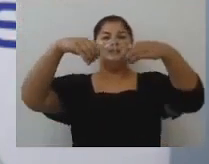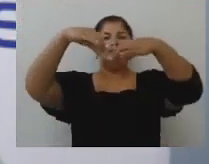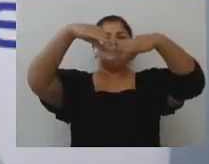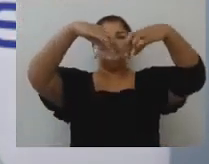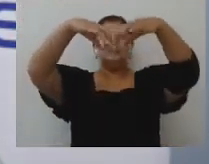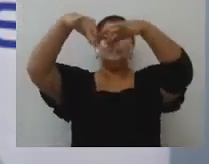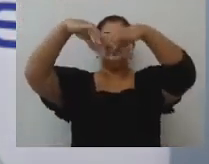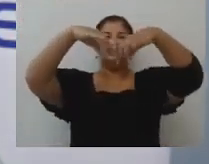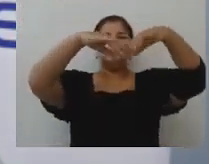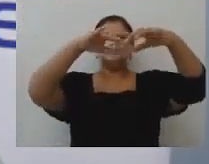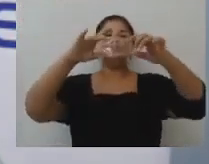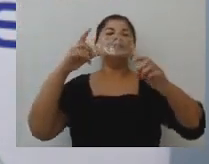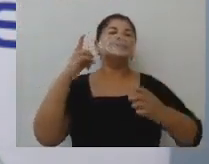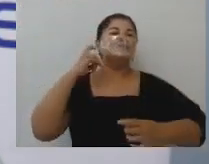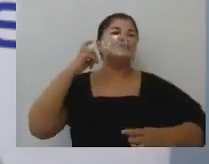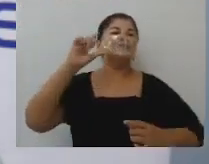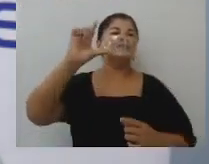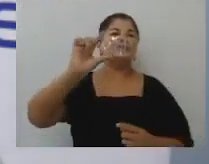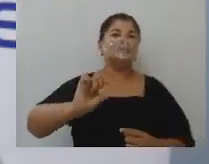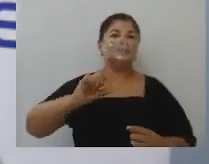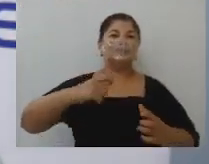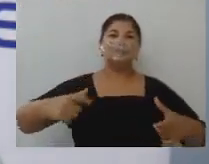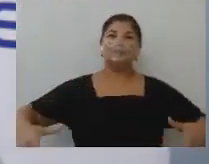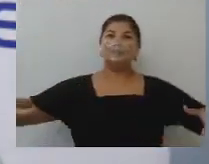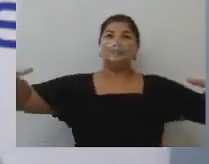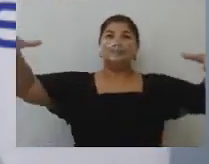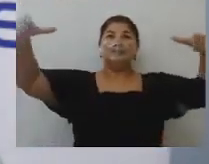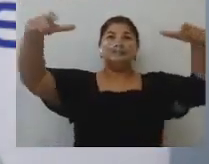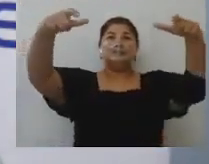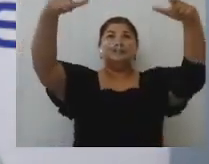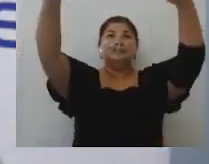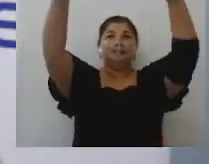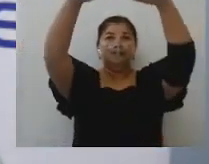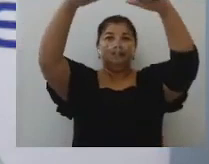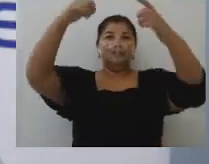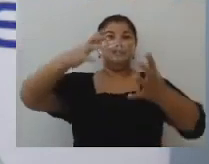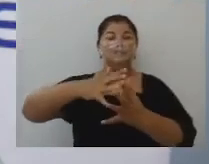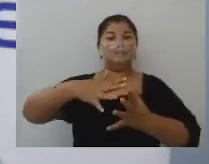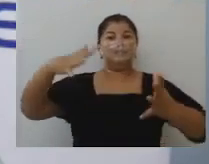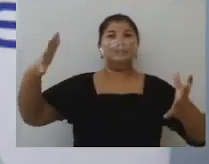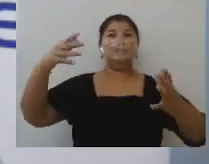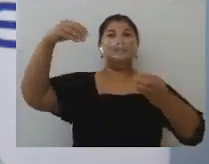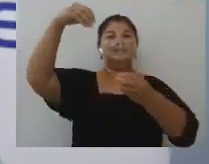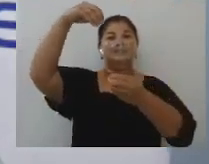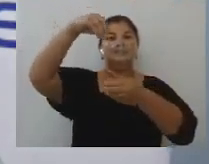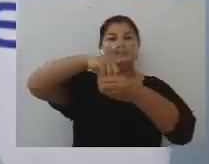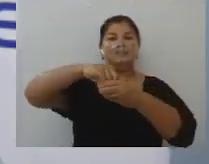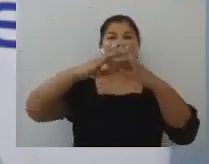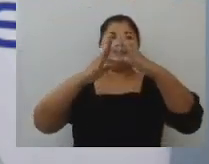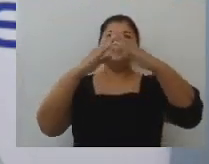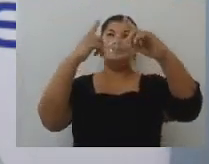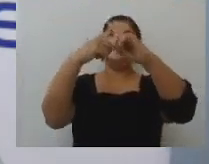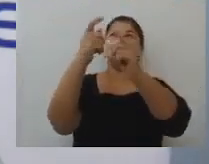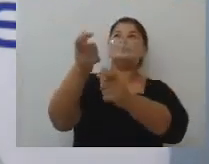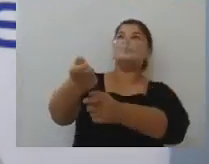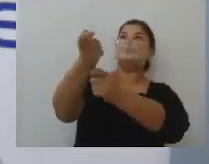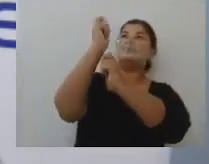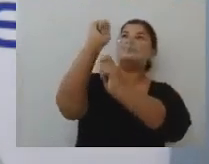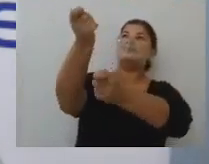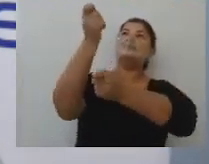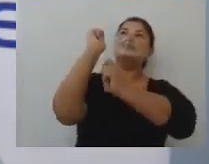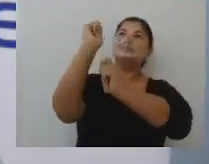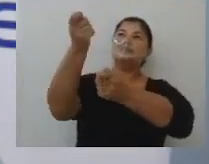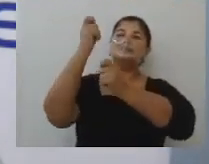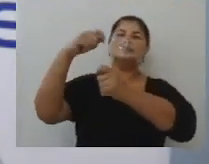Quando eu tenho um som, um sino, bem grandão, lá na matriz da igreja, e você bate lá com o badalo,